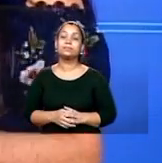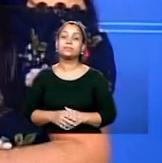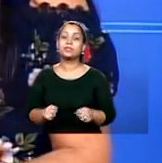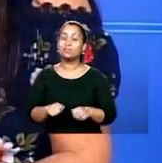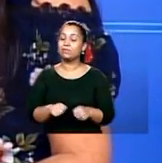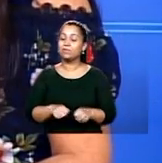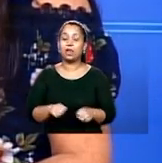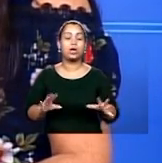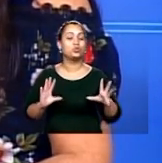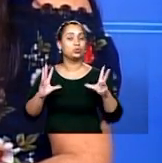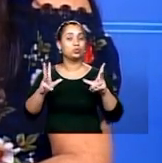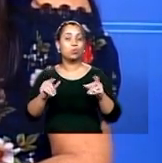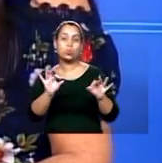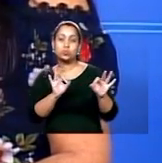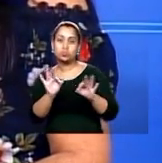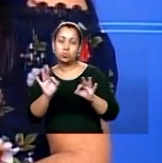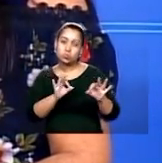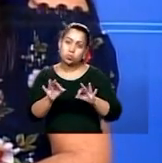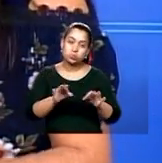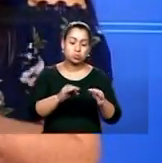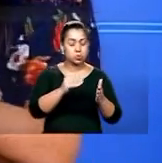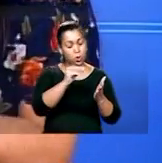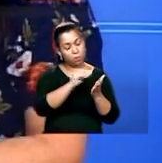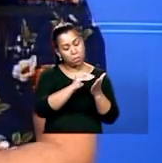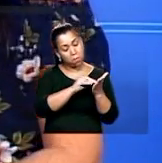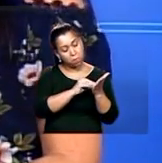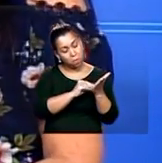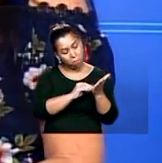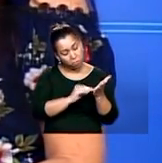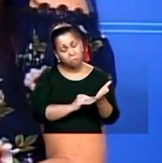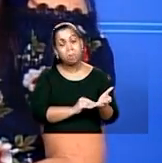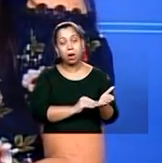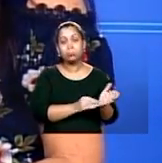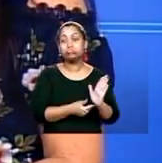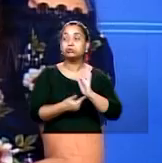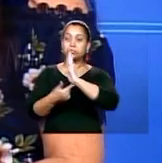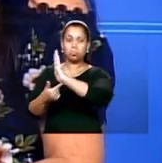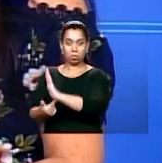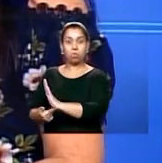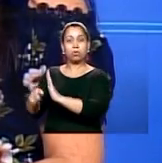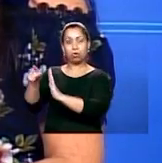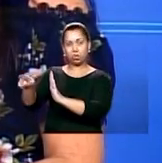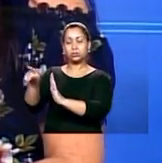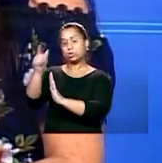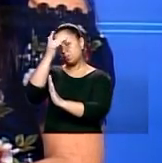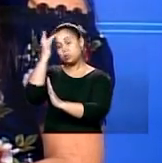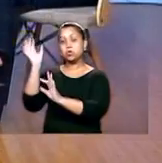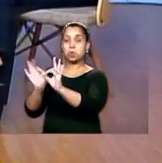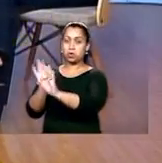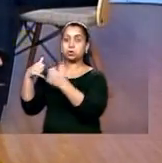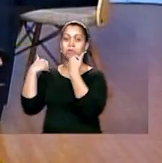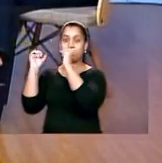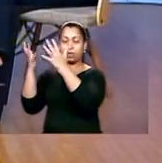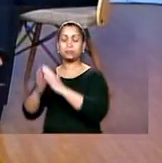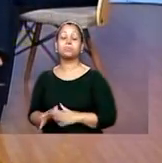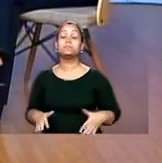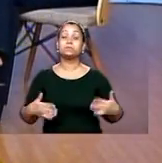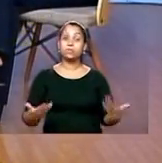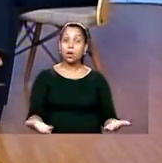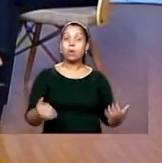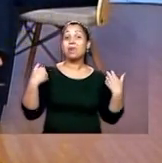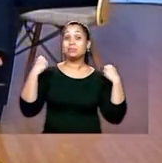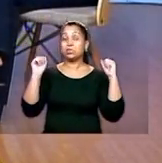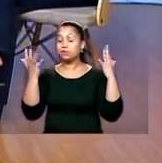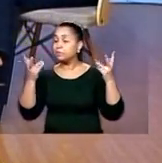faz todo um controle de entrada disso e faz uma prestação de contas com o organizador. Claudinei, esses eventos